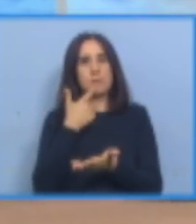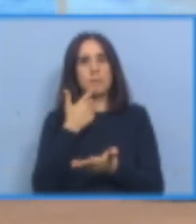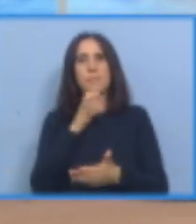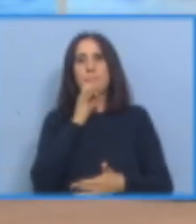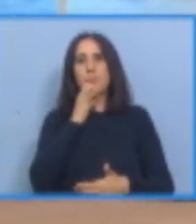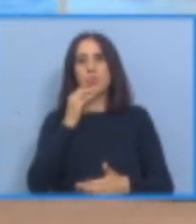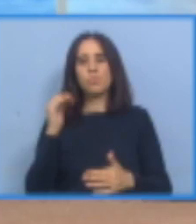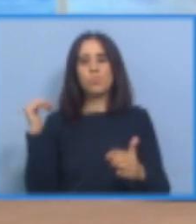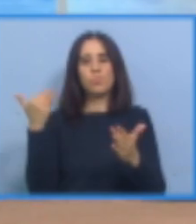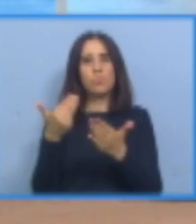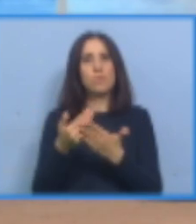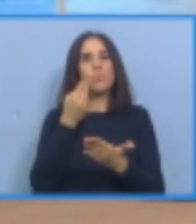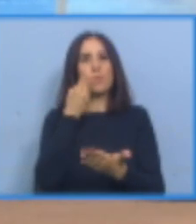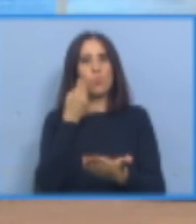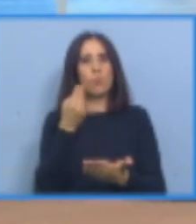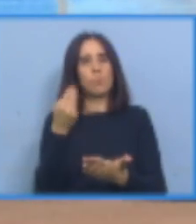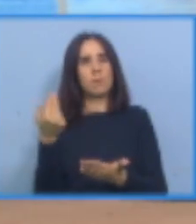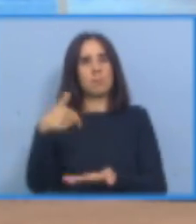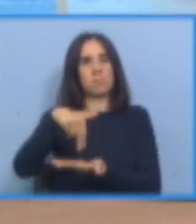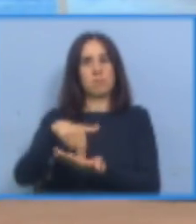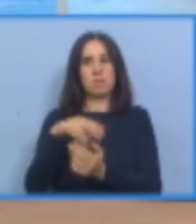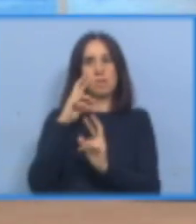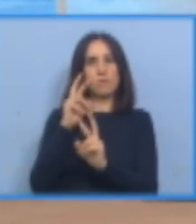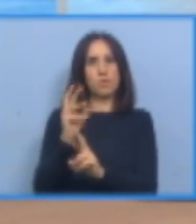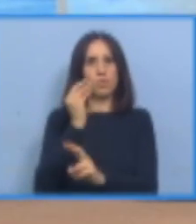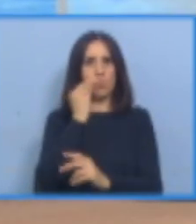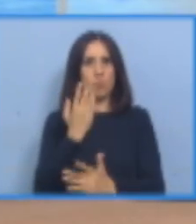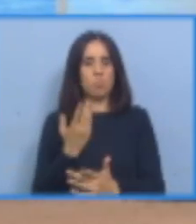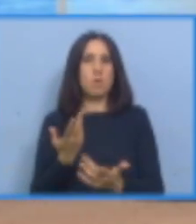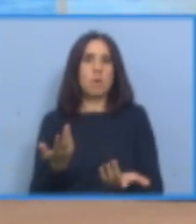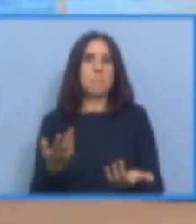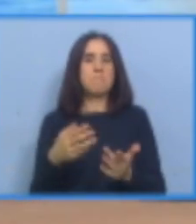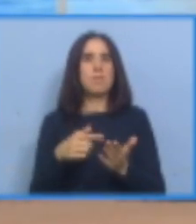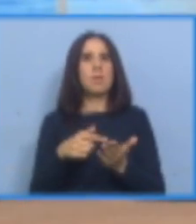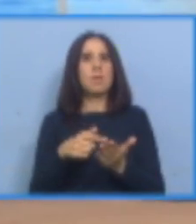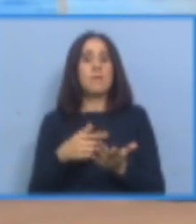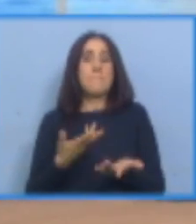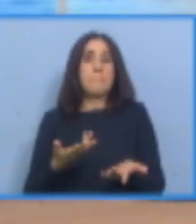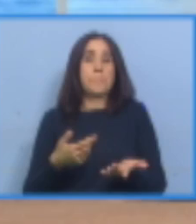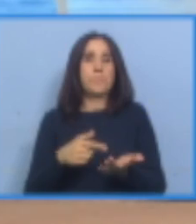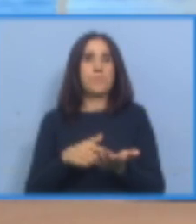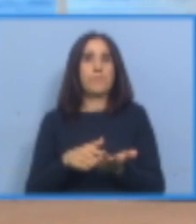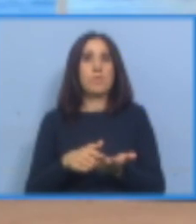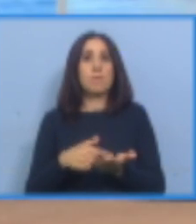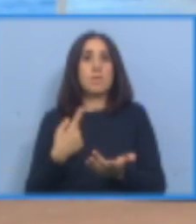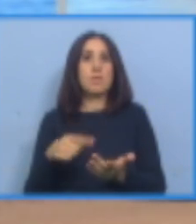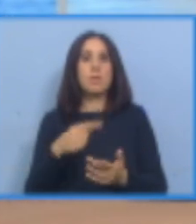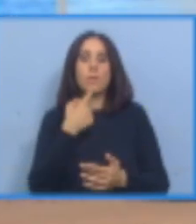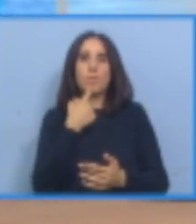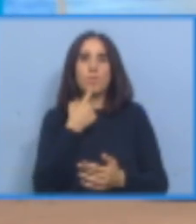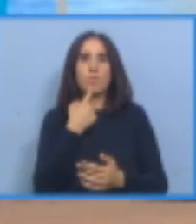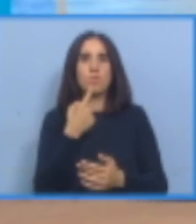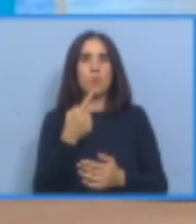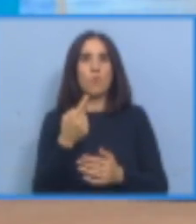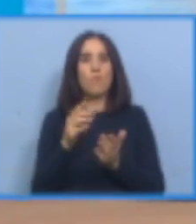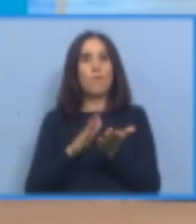dos bispos e o modo depois como eles foram entendidos e vistos. Não é? Agora, tem aqui se quisermos, um leque muito alargado